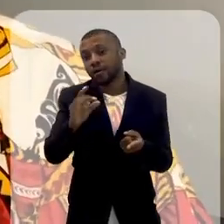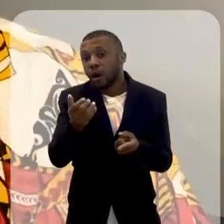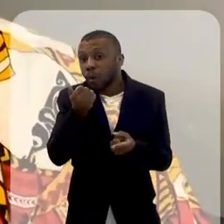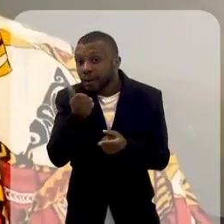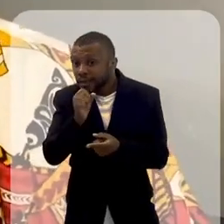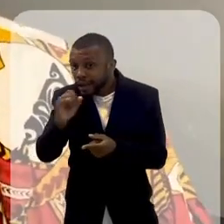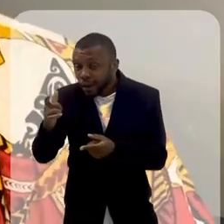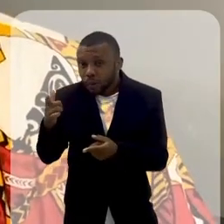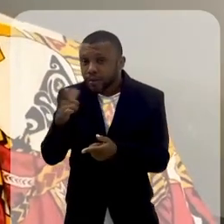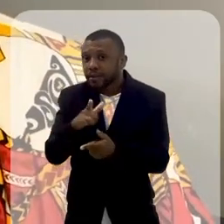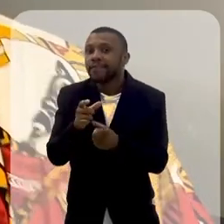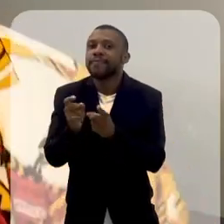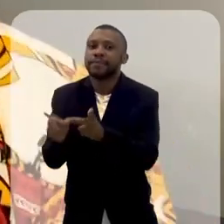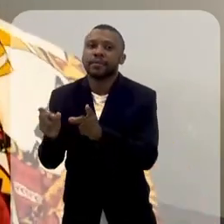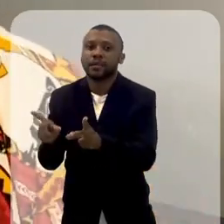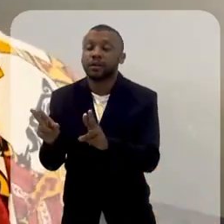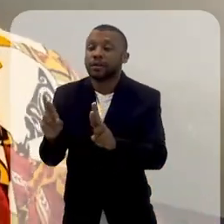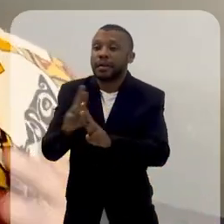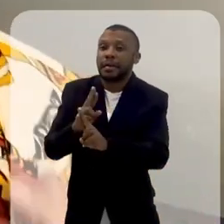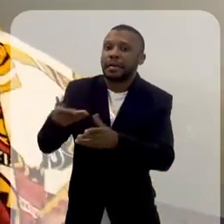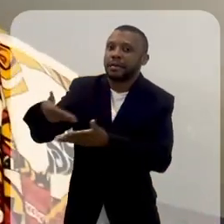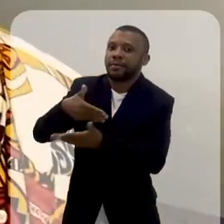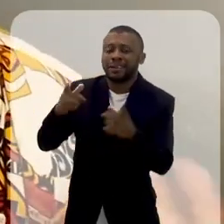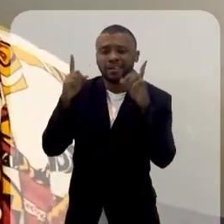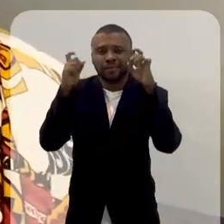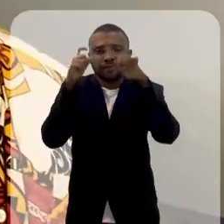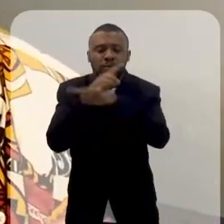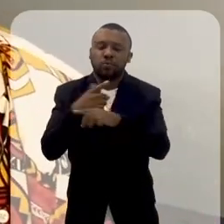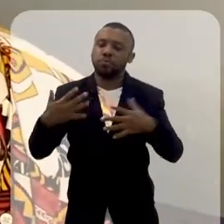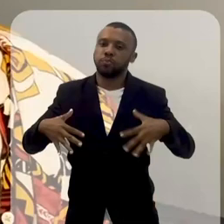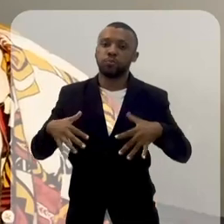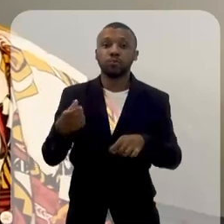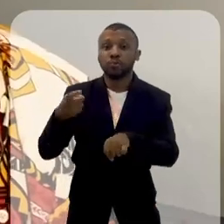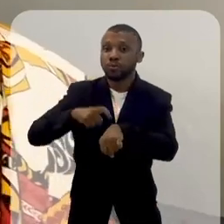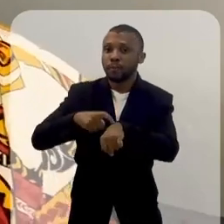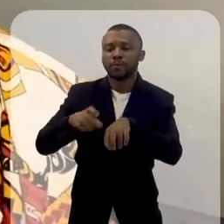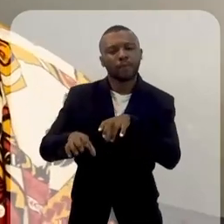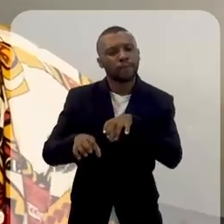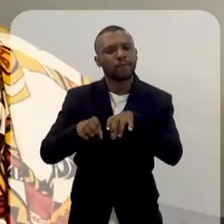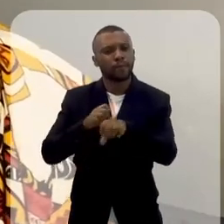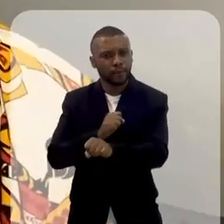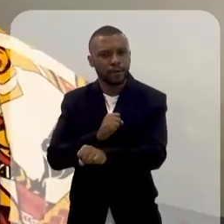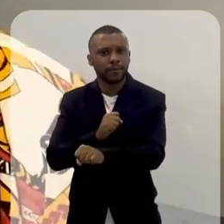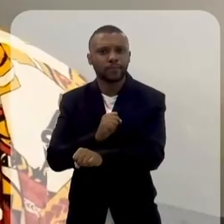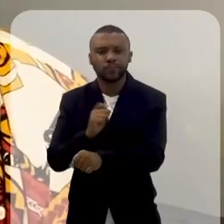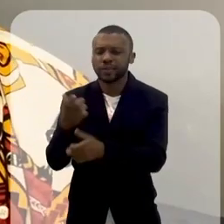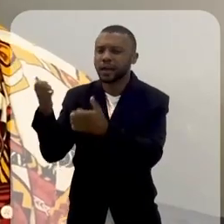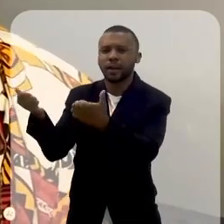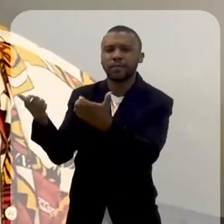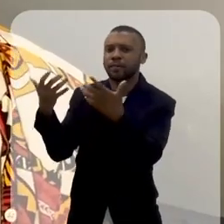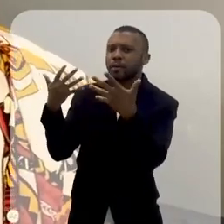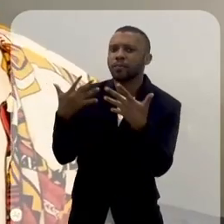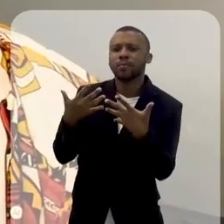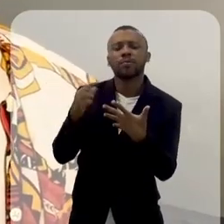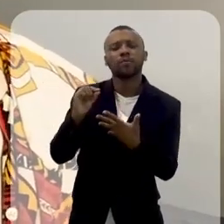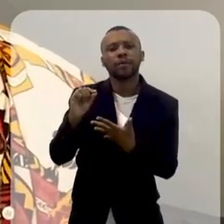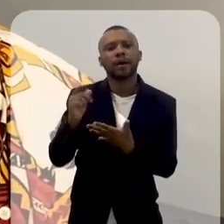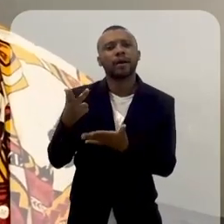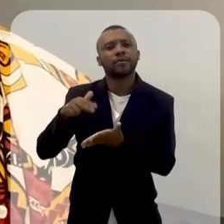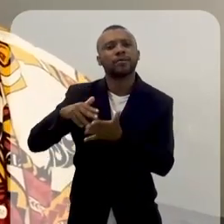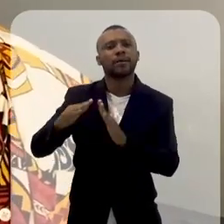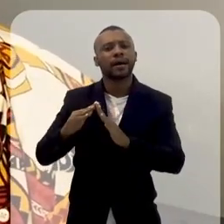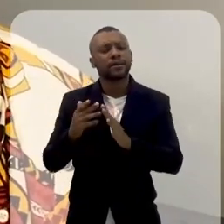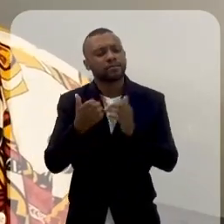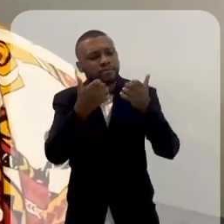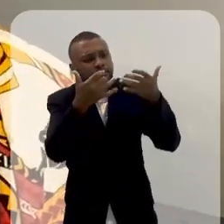se ela vendia. Então nossa relação era muito tensa, a gente não conseguia conversar direito. Quando eu me formei, o que ela falou para